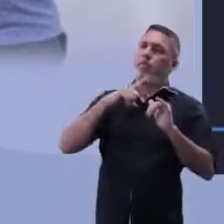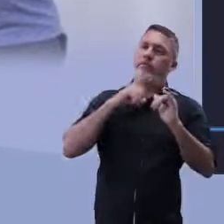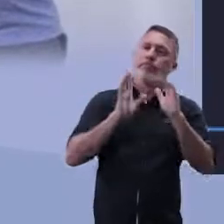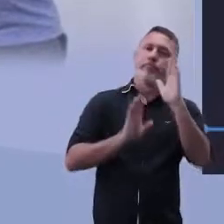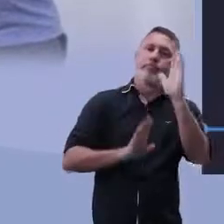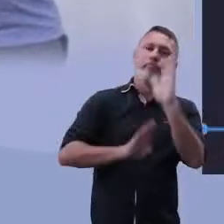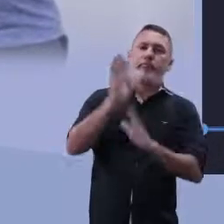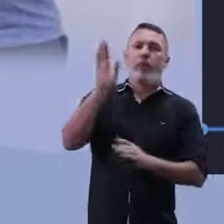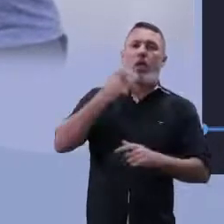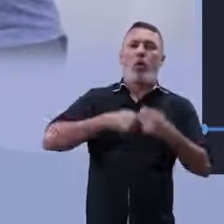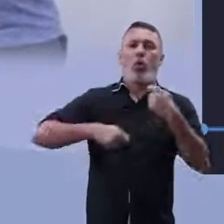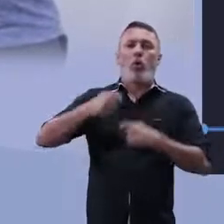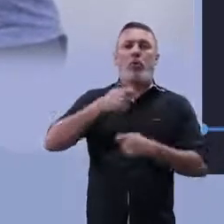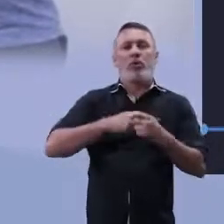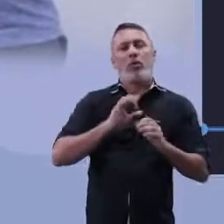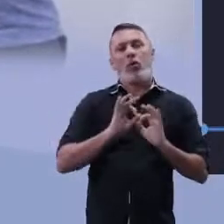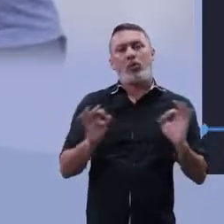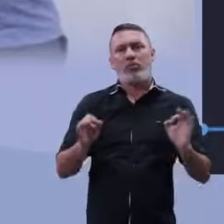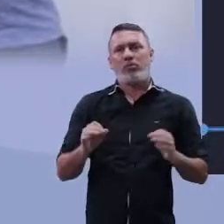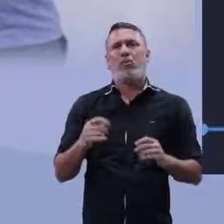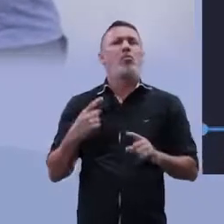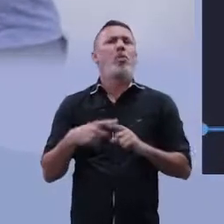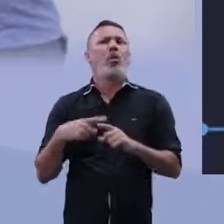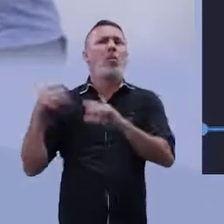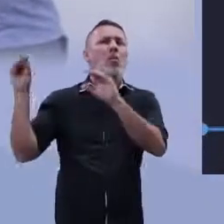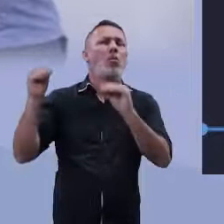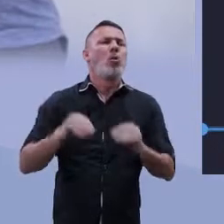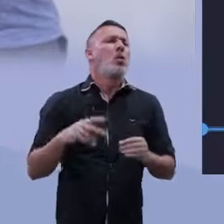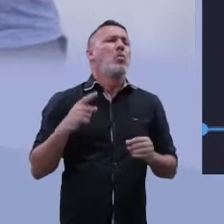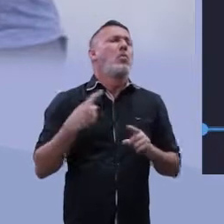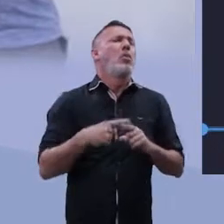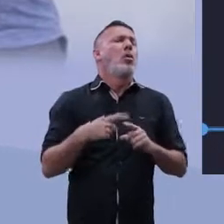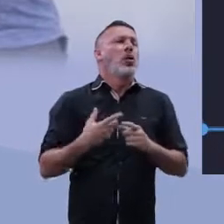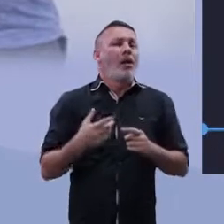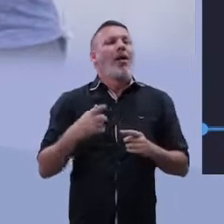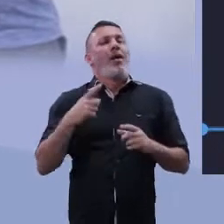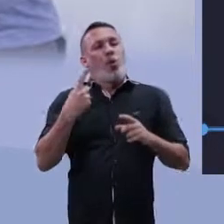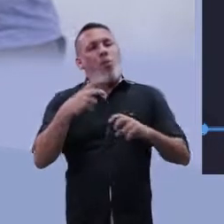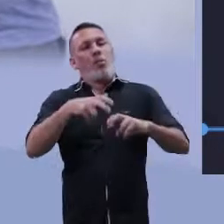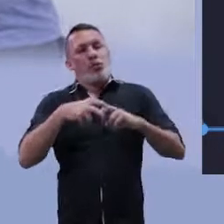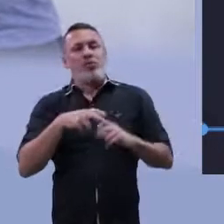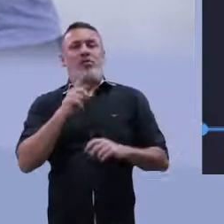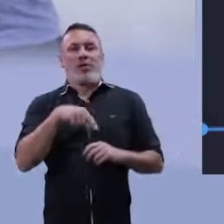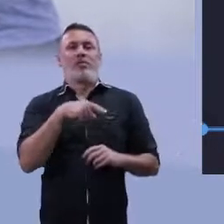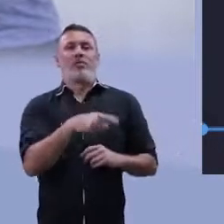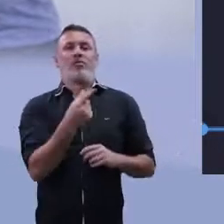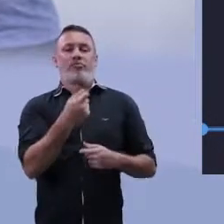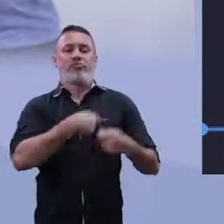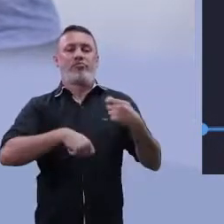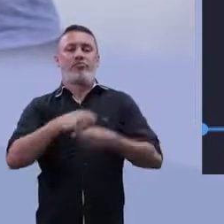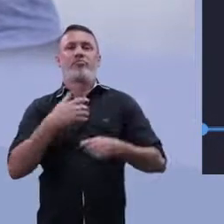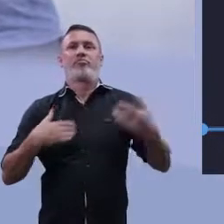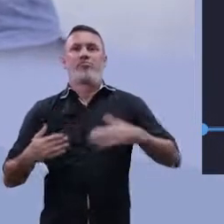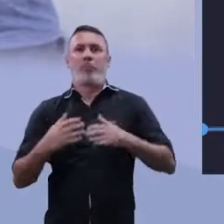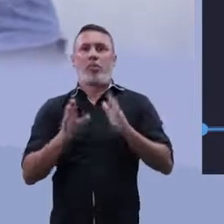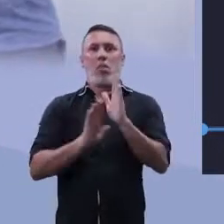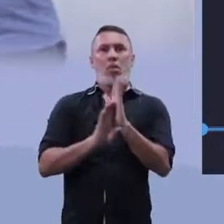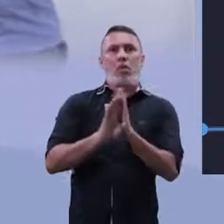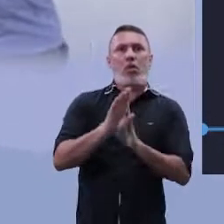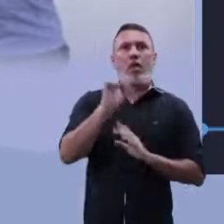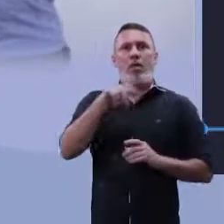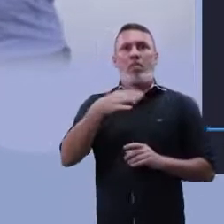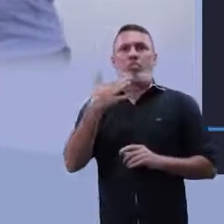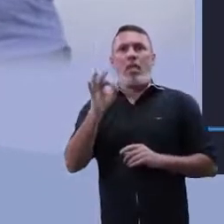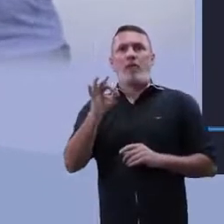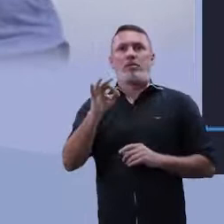o ponto que está chamando a atenção para que deixe o nosso país atrativo aos estrangeiros? Ele fala, embora